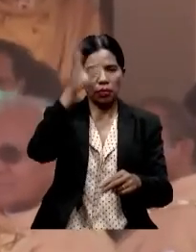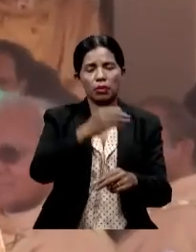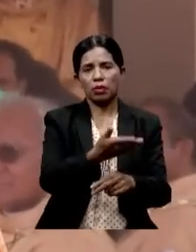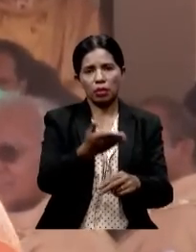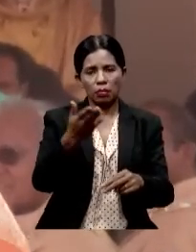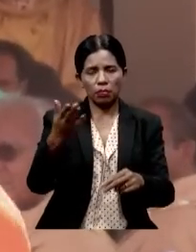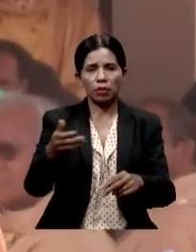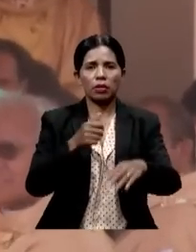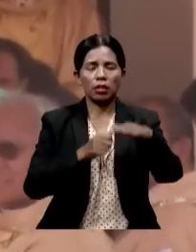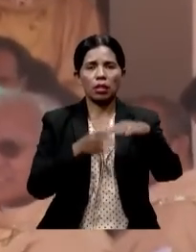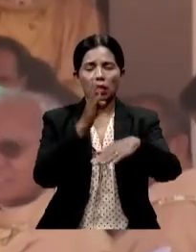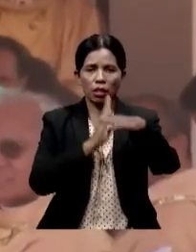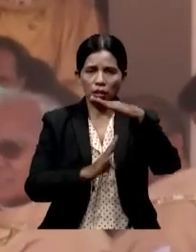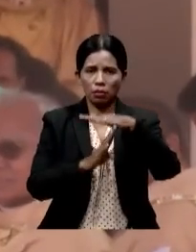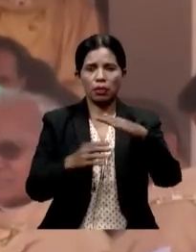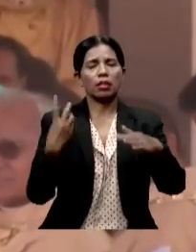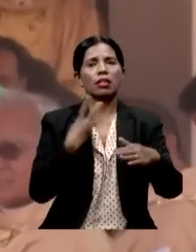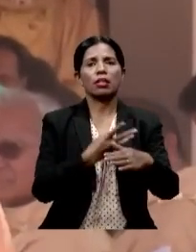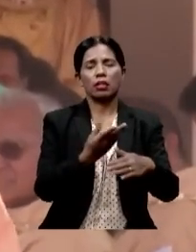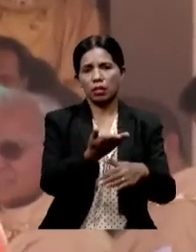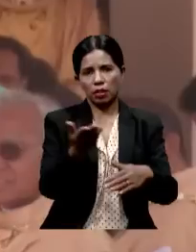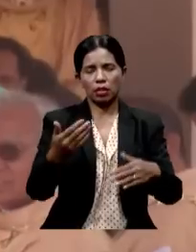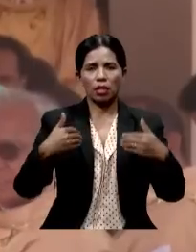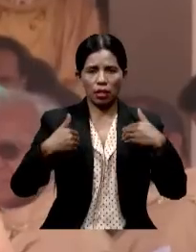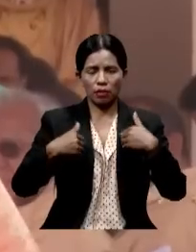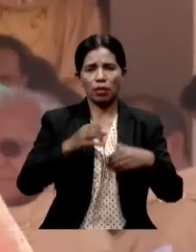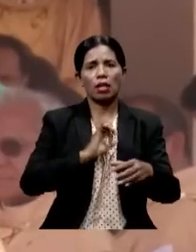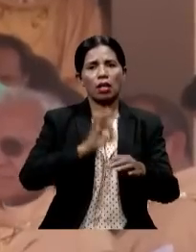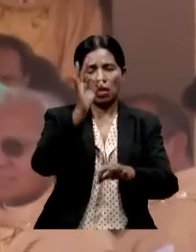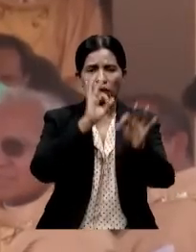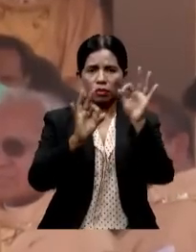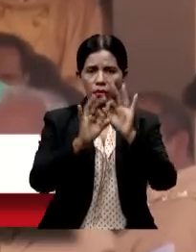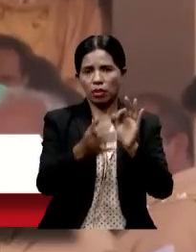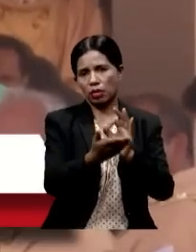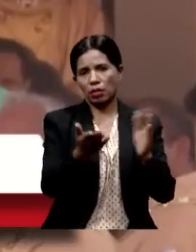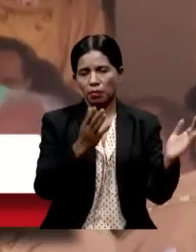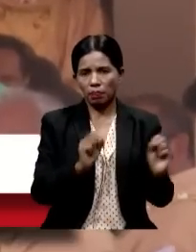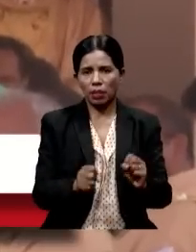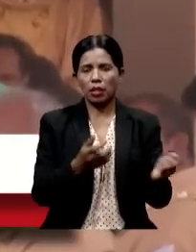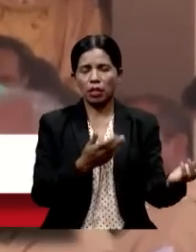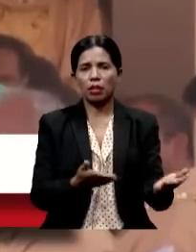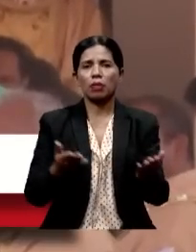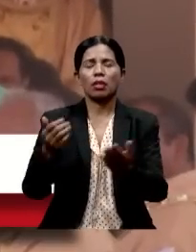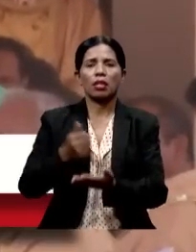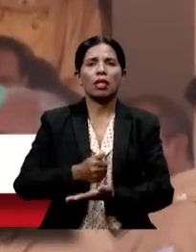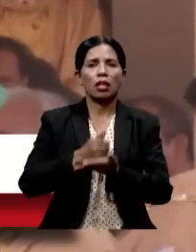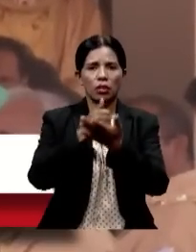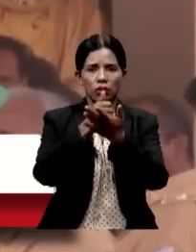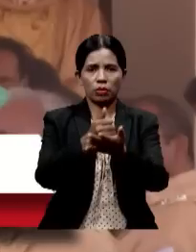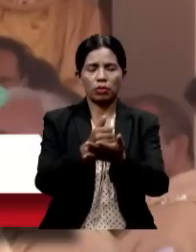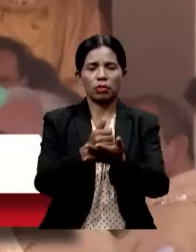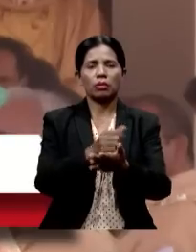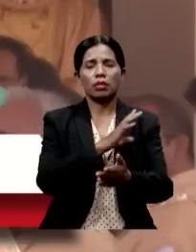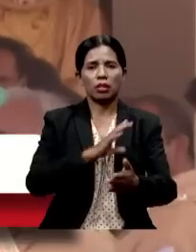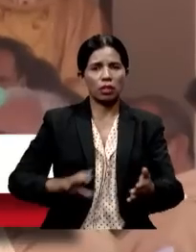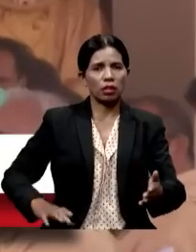no hraika ni na neveite ihe. Au fiar kata kita vele lori no tau matan di dia strane sire de sese